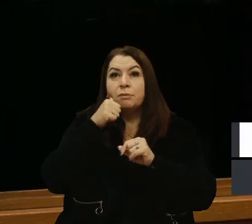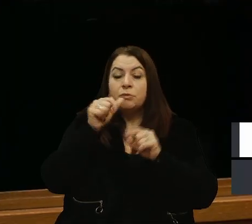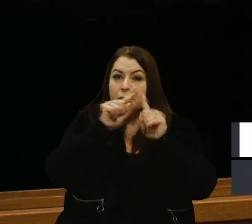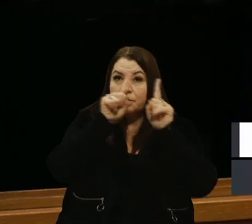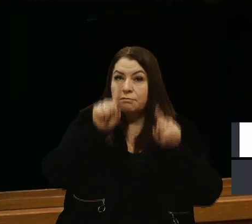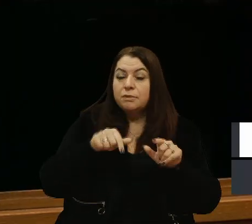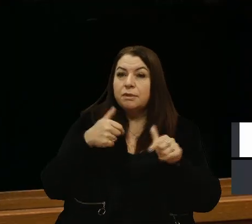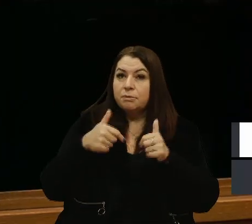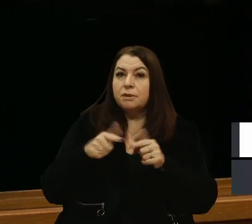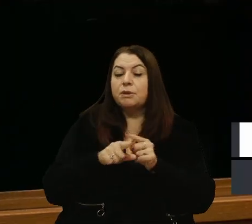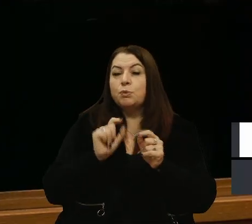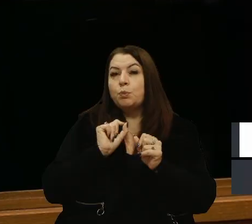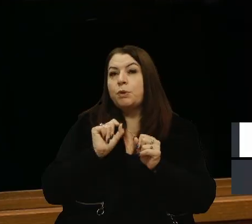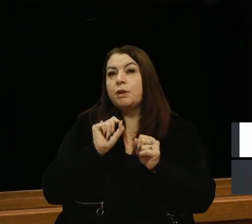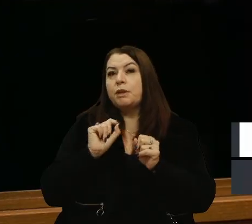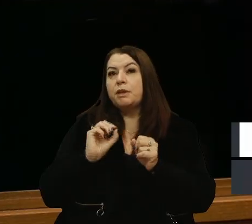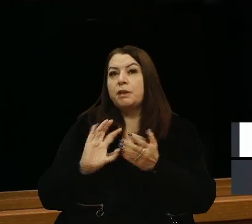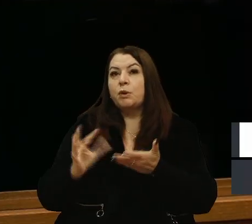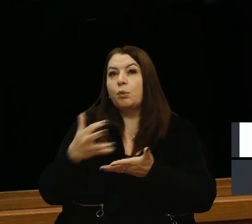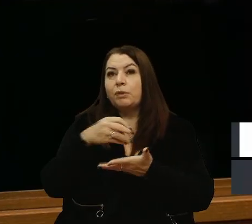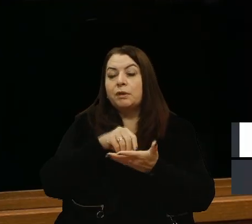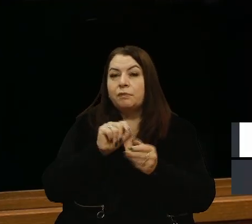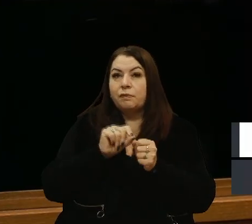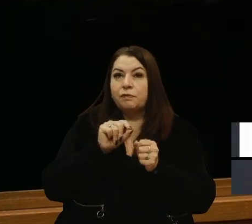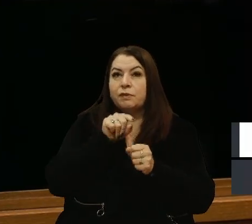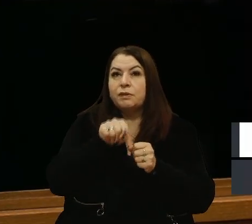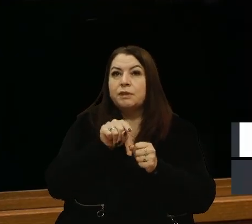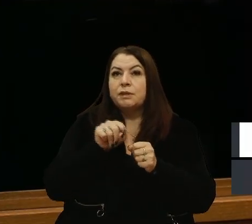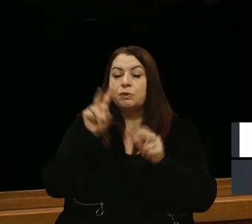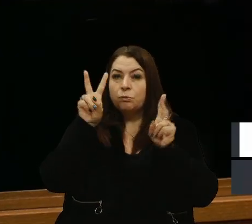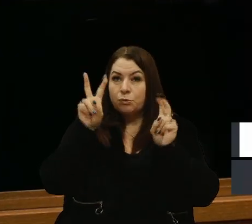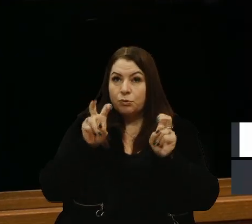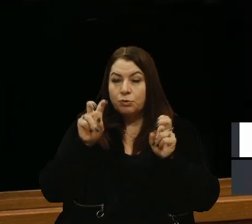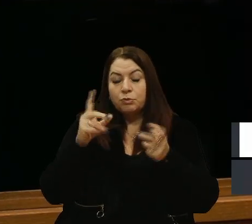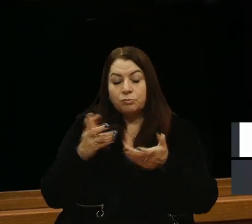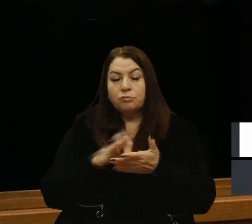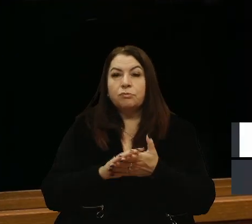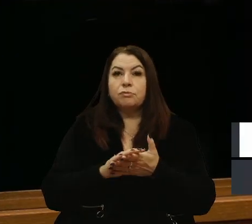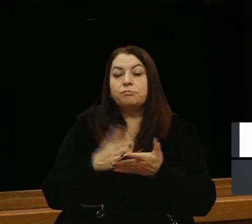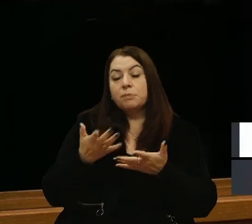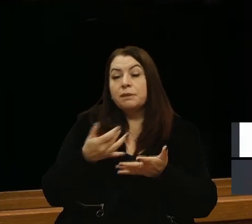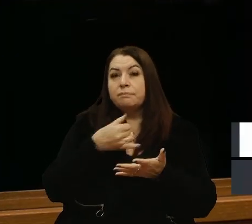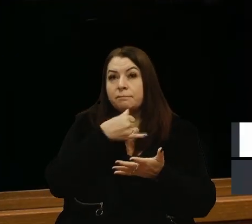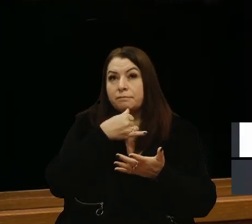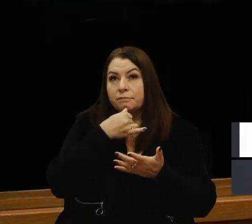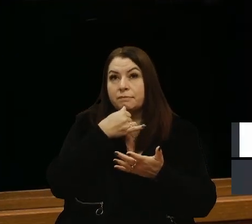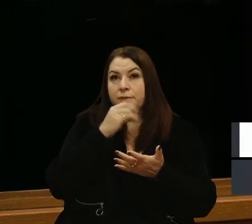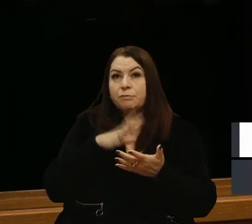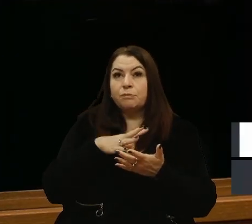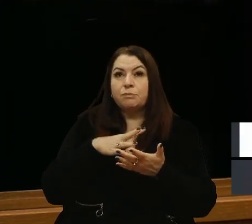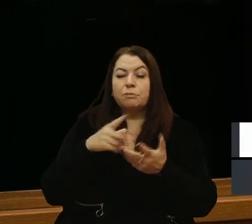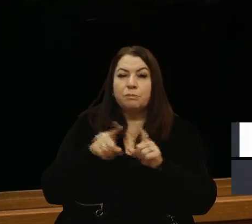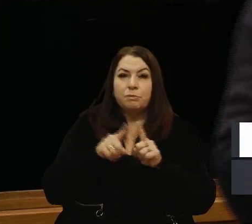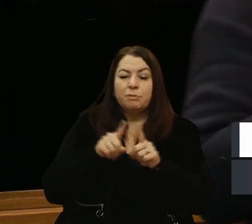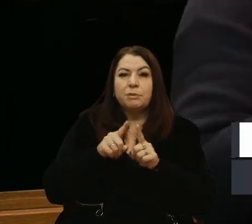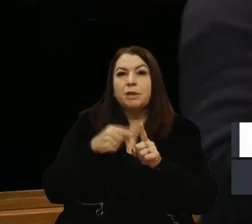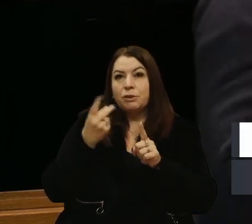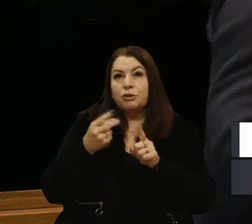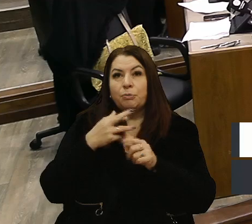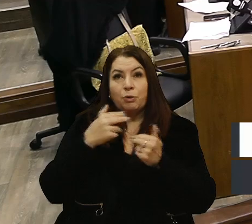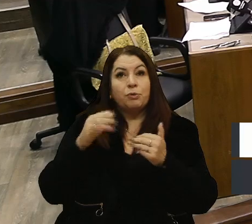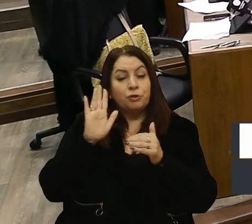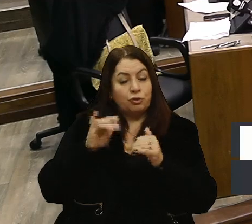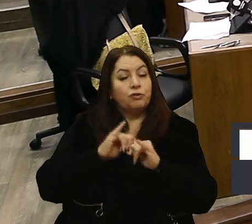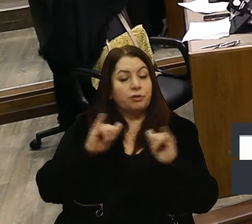trabalhadora e quais as medidas que a Codeca vai tomar em relação ao assunto, mas isso, infelizmente, já é uma tragédia anunciada. Obrigado, senhor